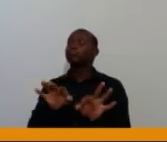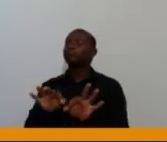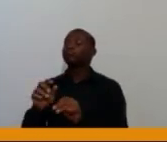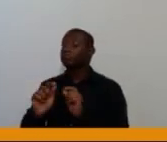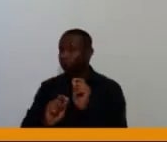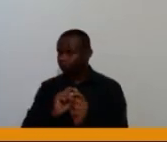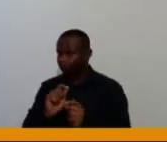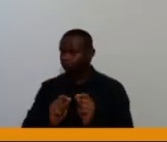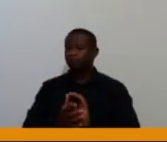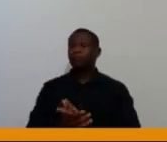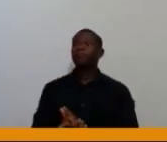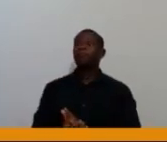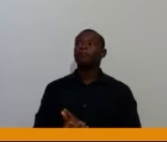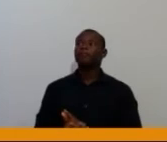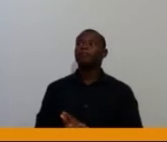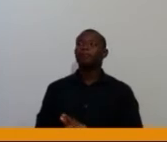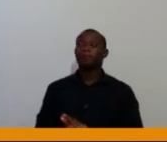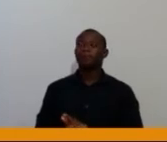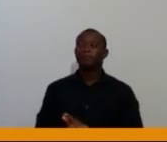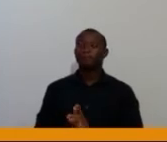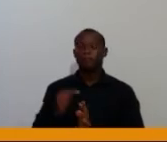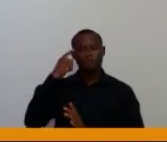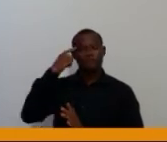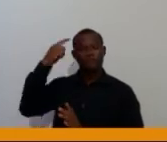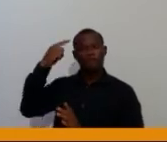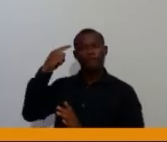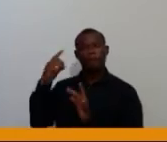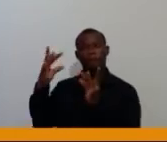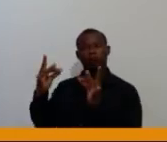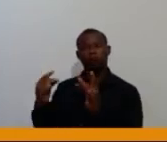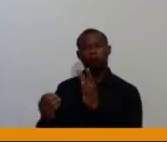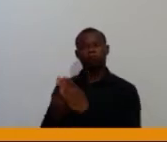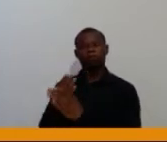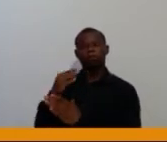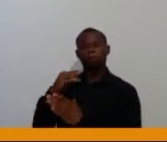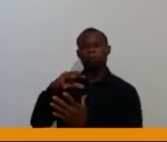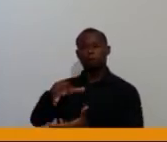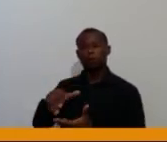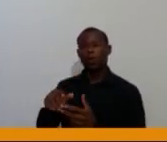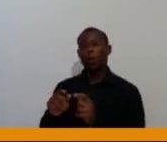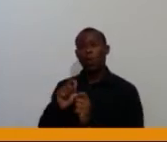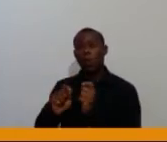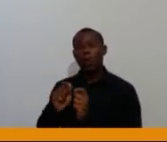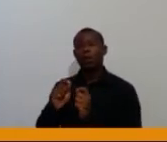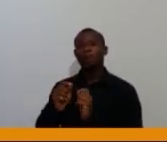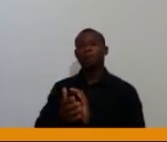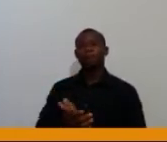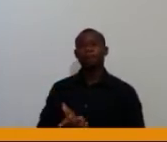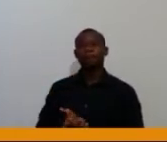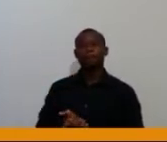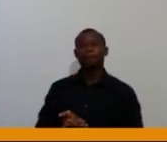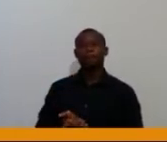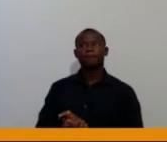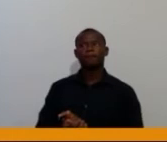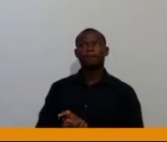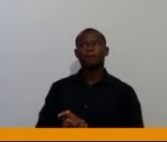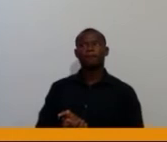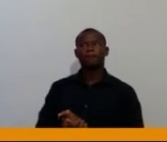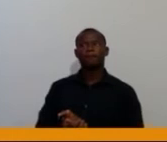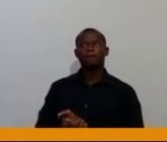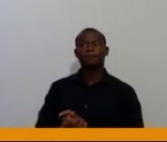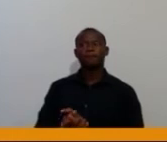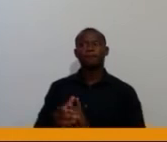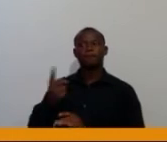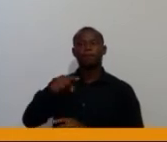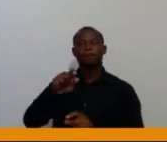desenvolveu programas em vários estados, e o Núcleo Nordeste foi exemplar nisso, por meio da atuação da Bahia, para fazer um trabalho